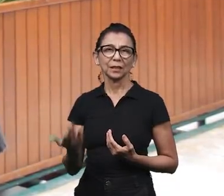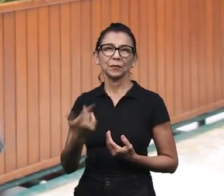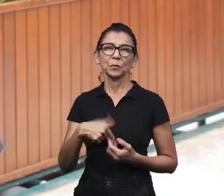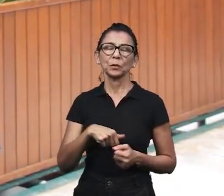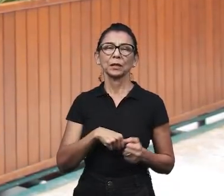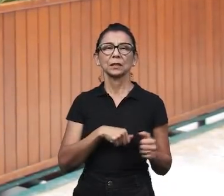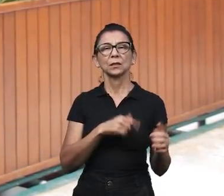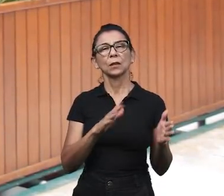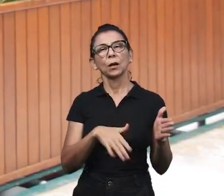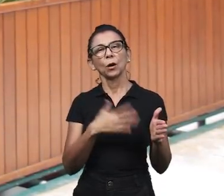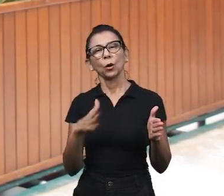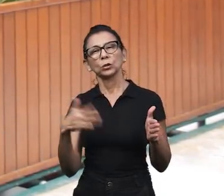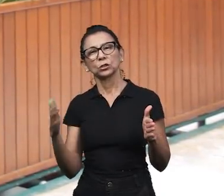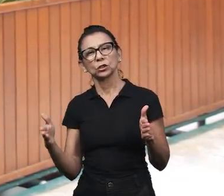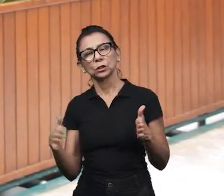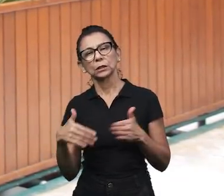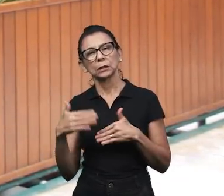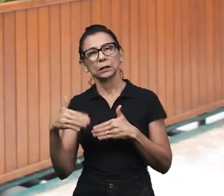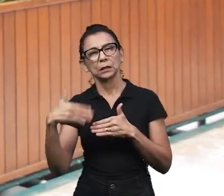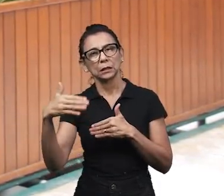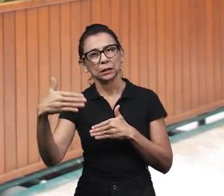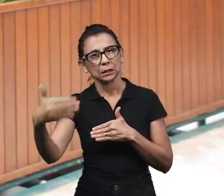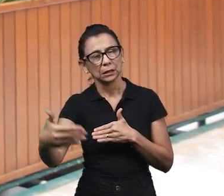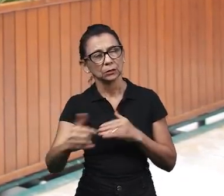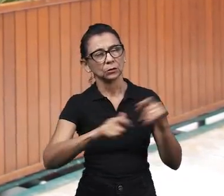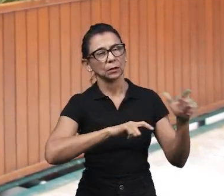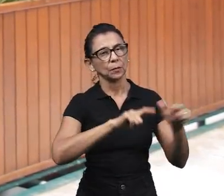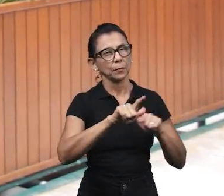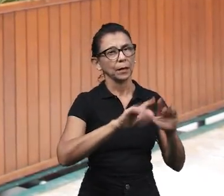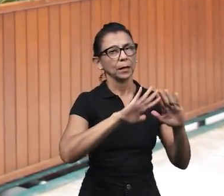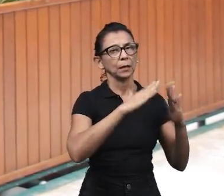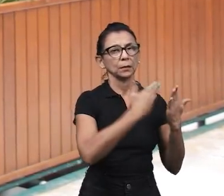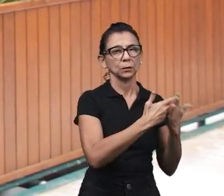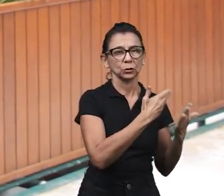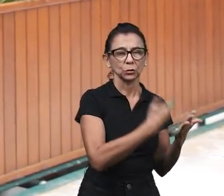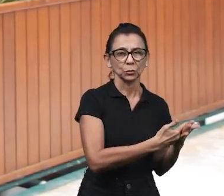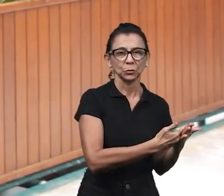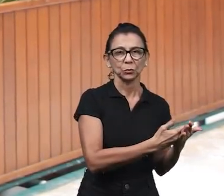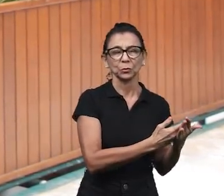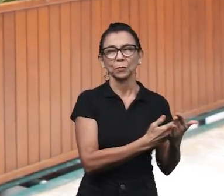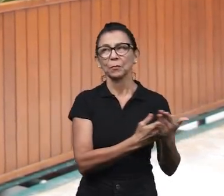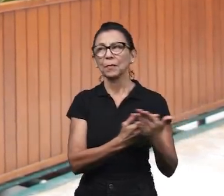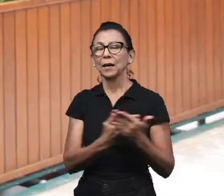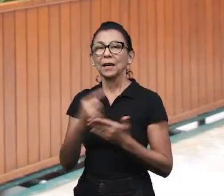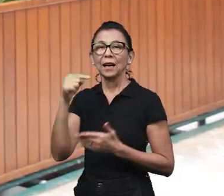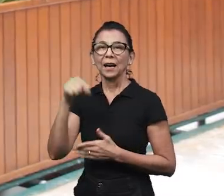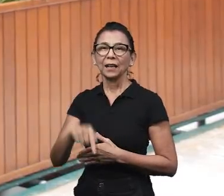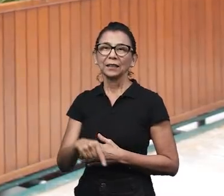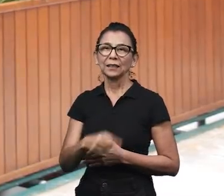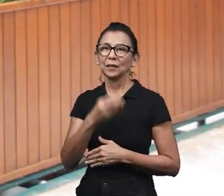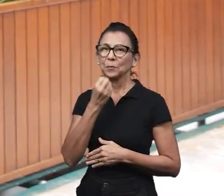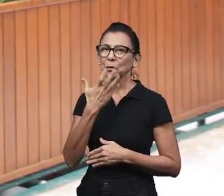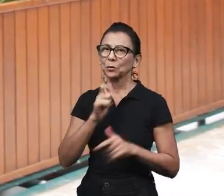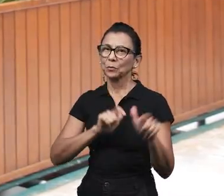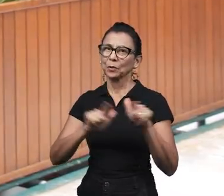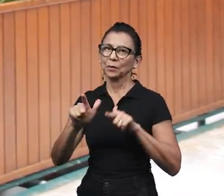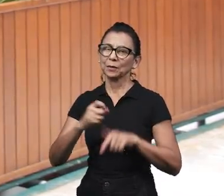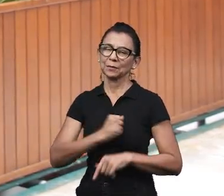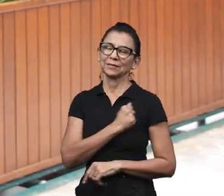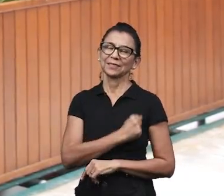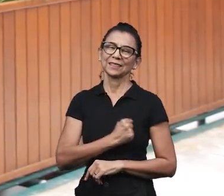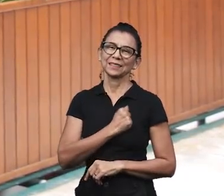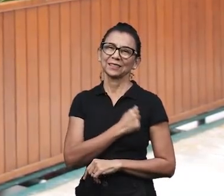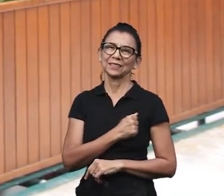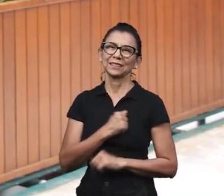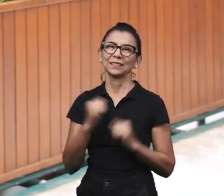trabalho, mas assim, no final de tudo a gente fica com saudade do trabalho aqui do Manaim. É maravilhoso vir aqui trabalhar